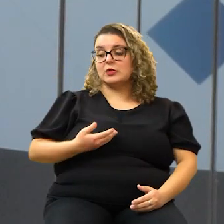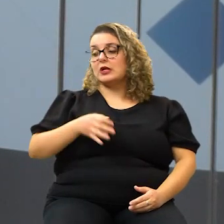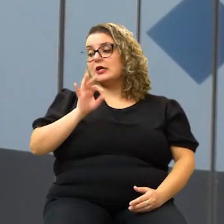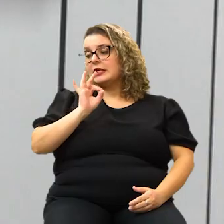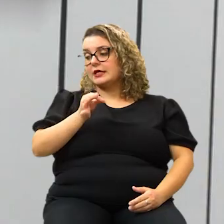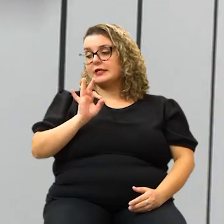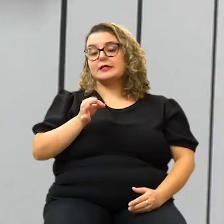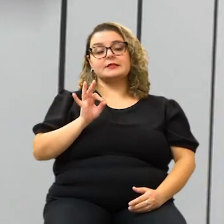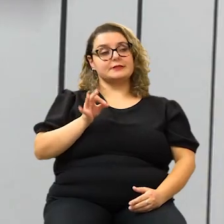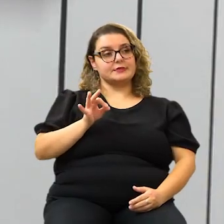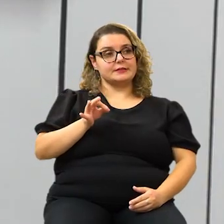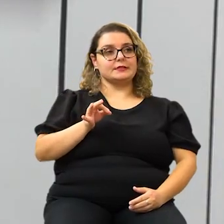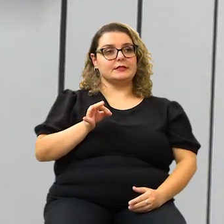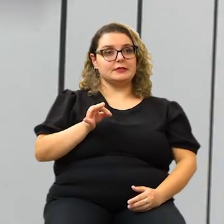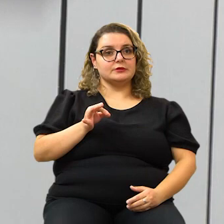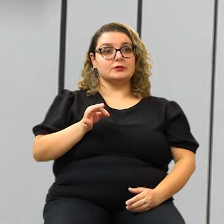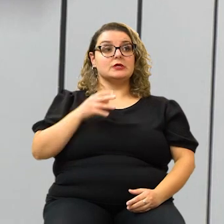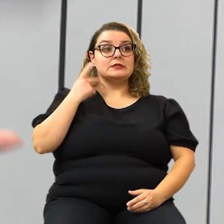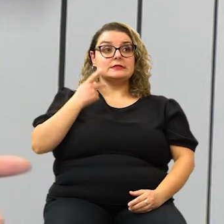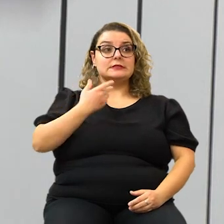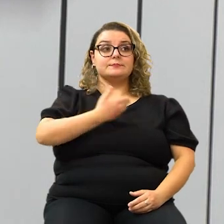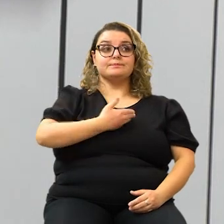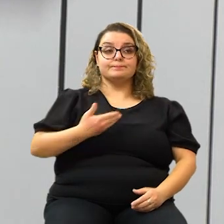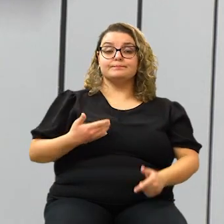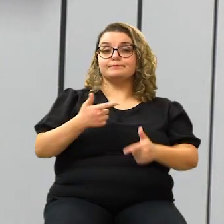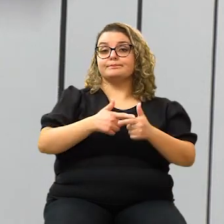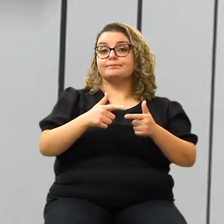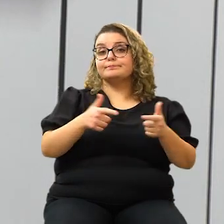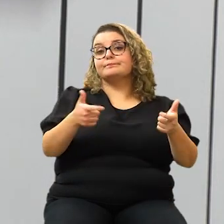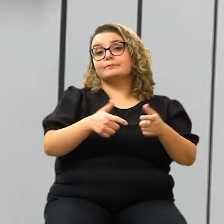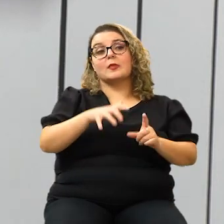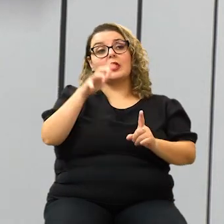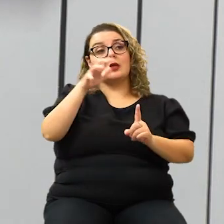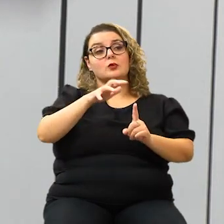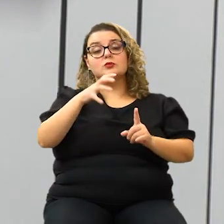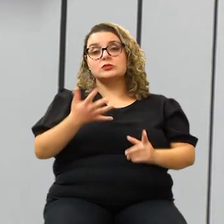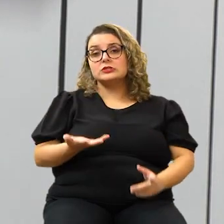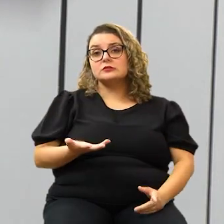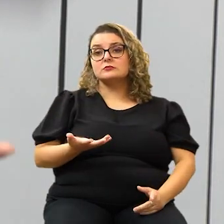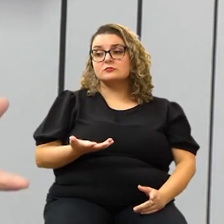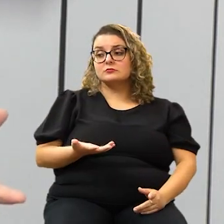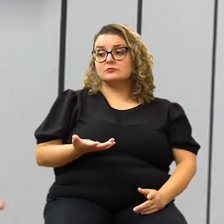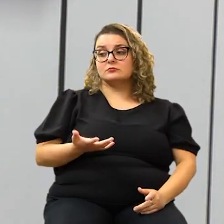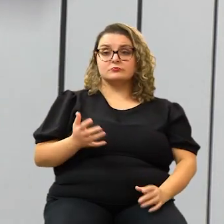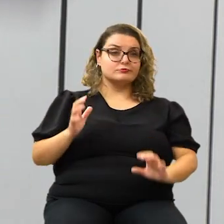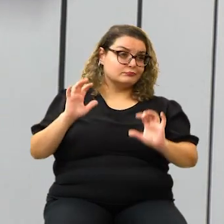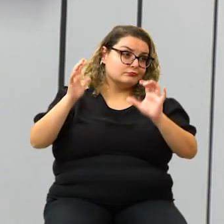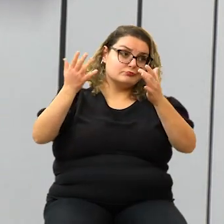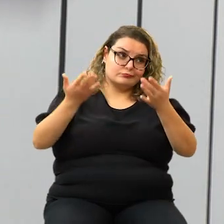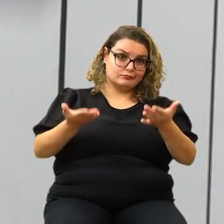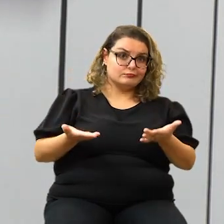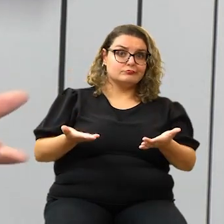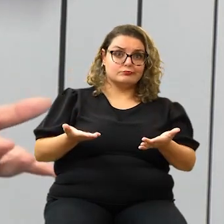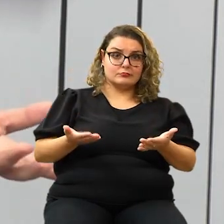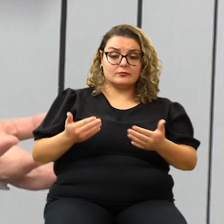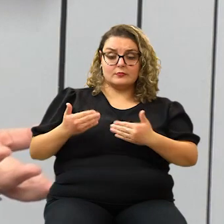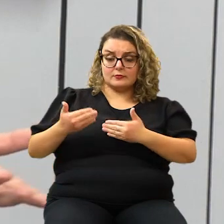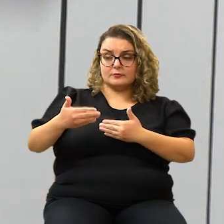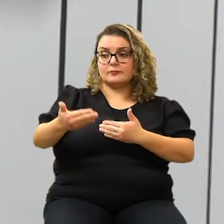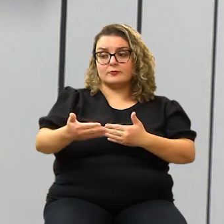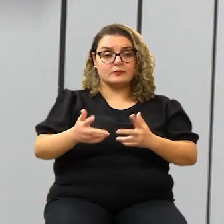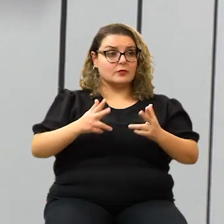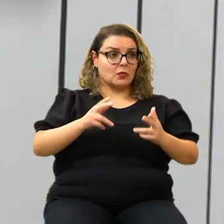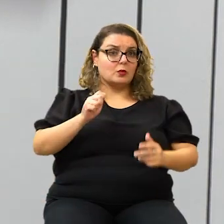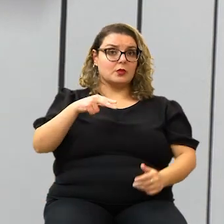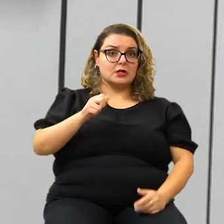as políticas públicas para mitigar os impactos aí desse clima que daqui para frente, como a Ana